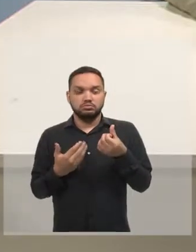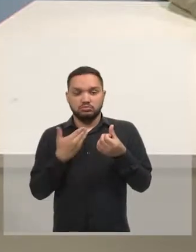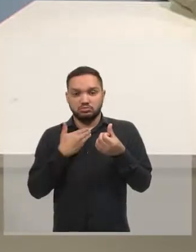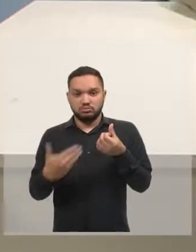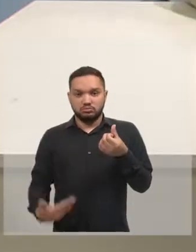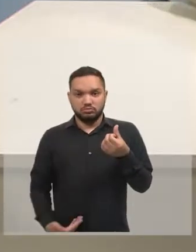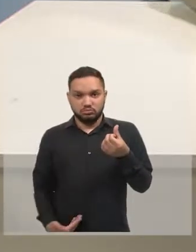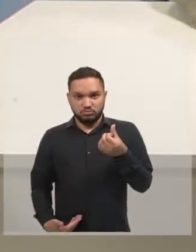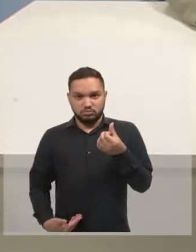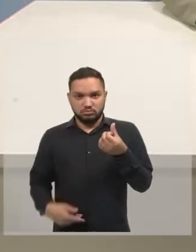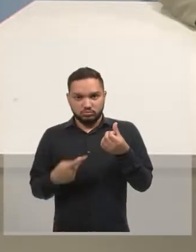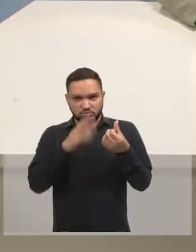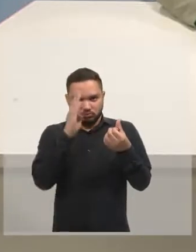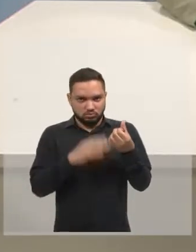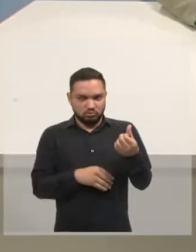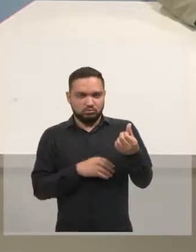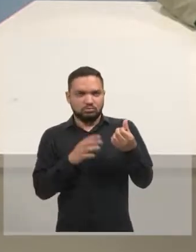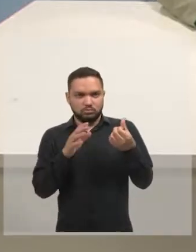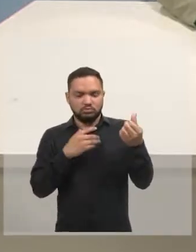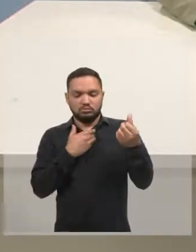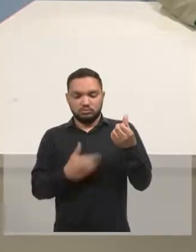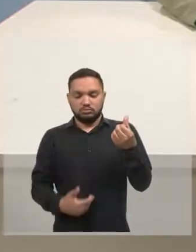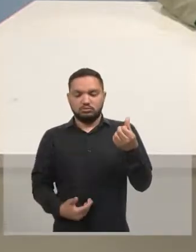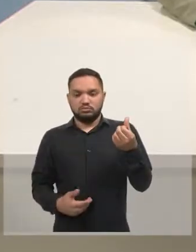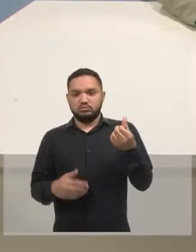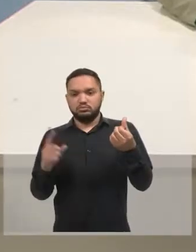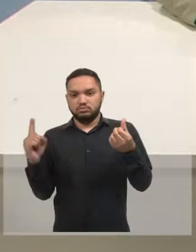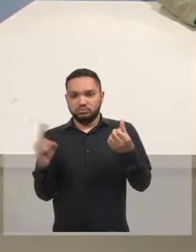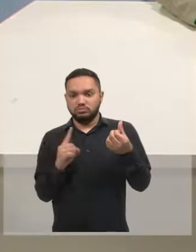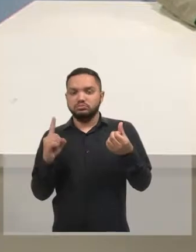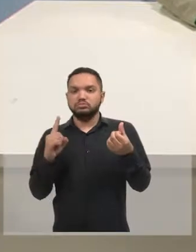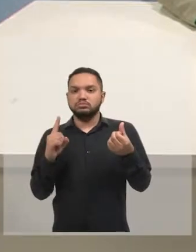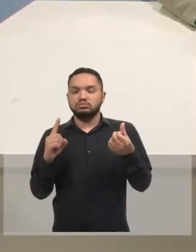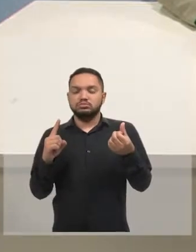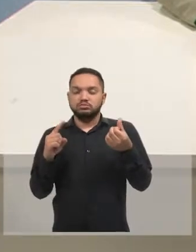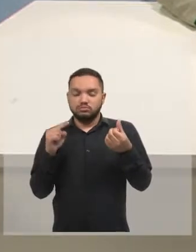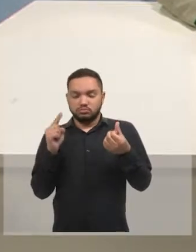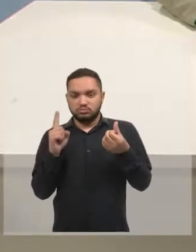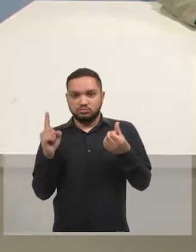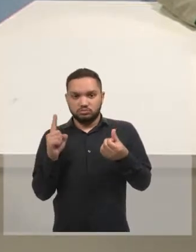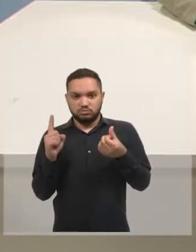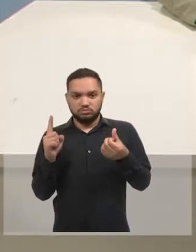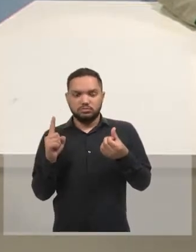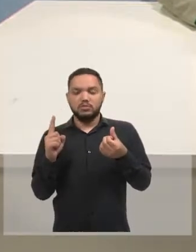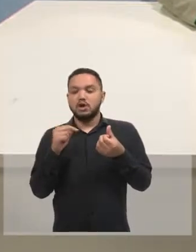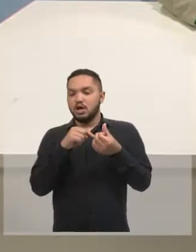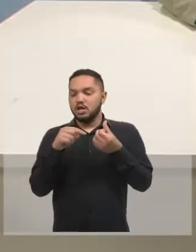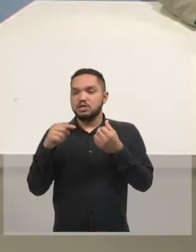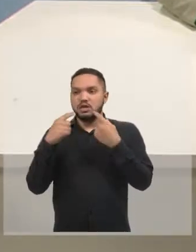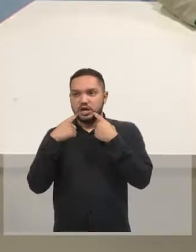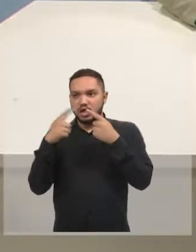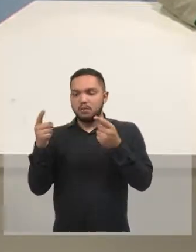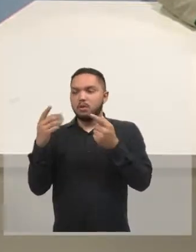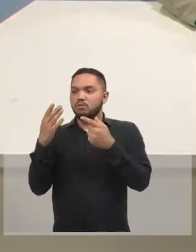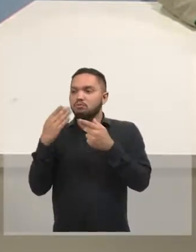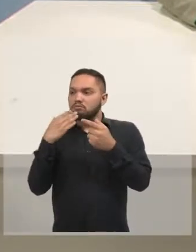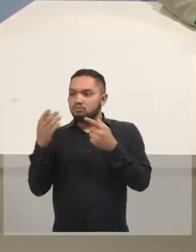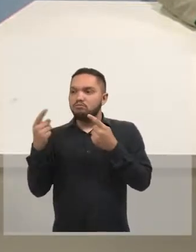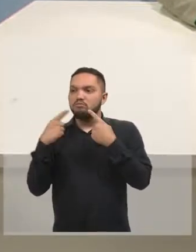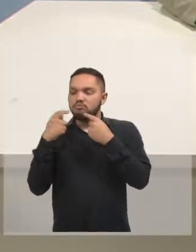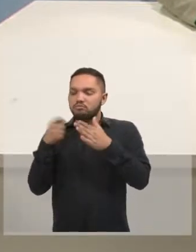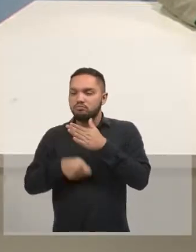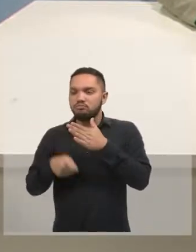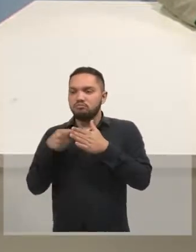dos governadores com o presidente Jair Bolsonaro, e teve pelo menos seis reivindicações que os